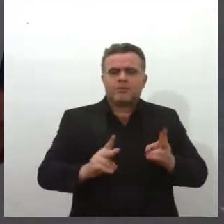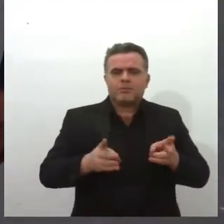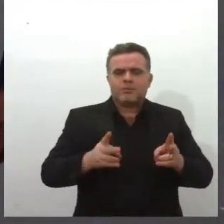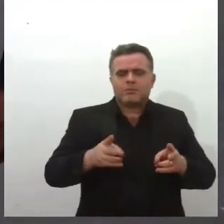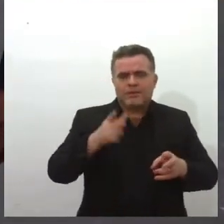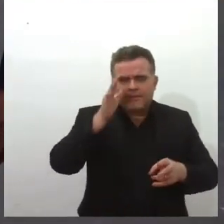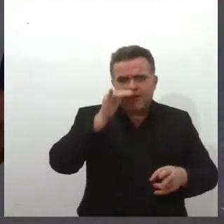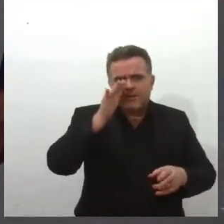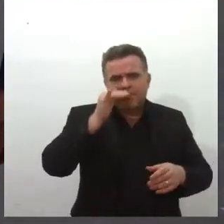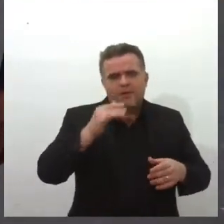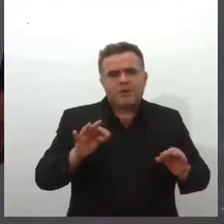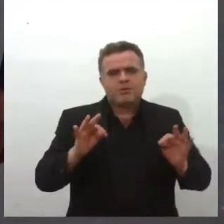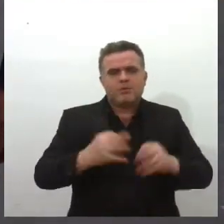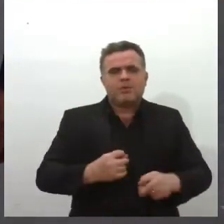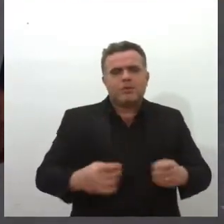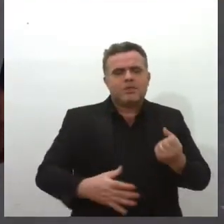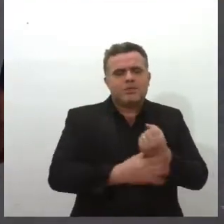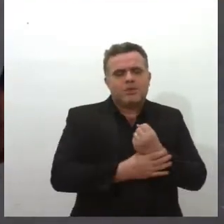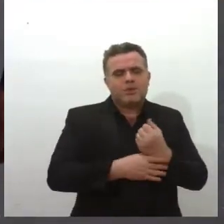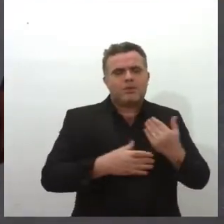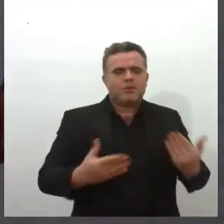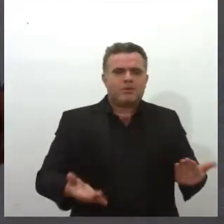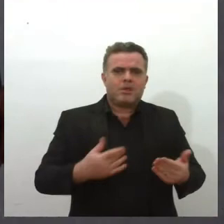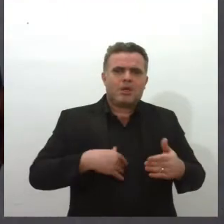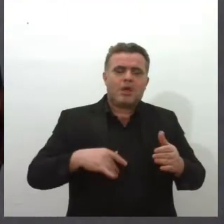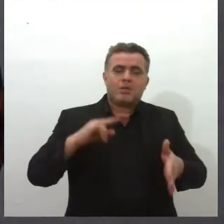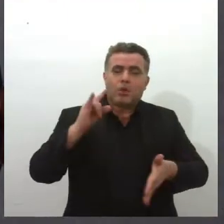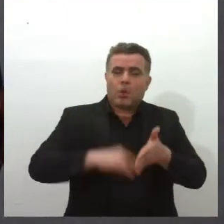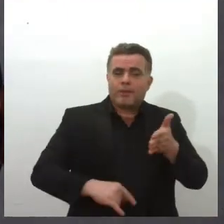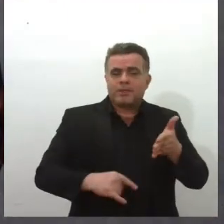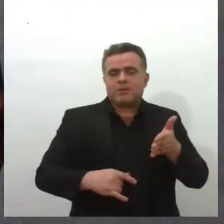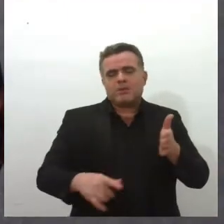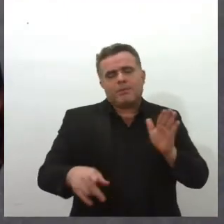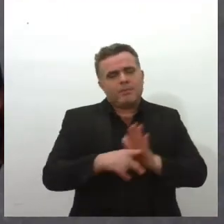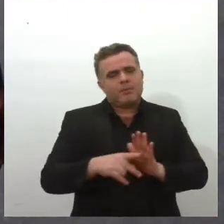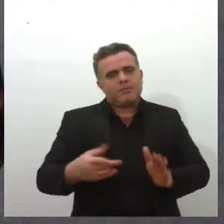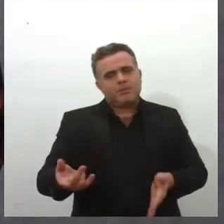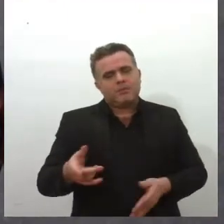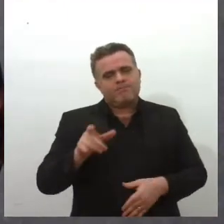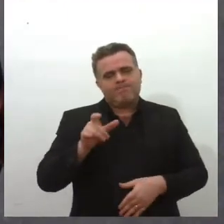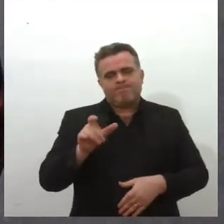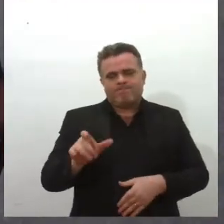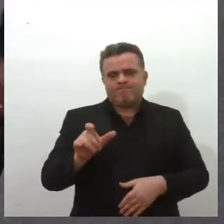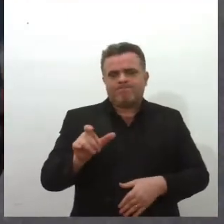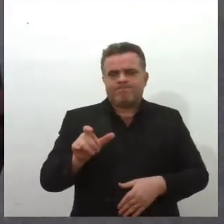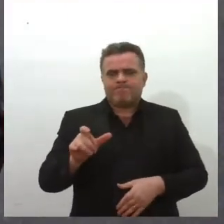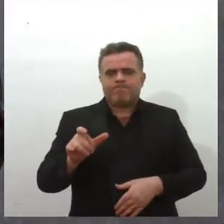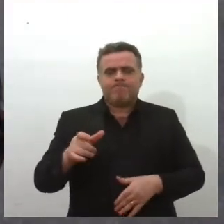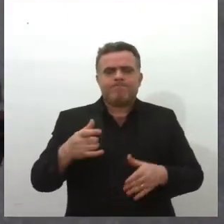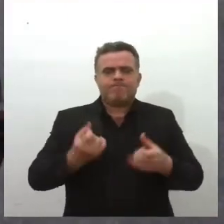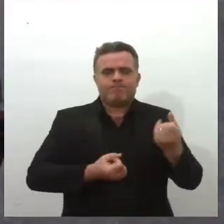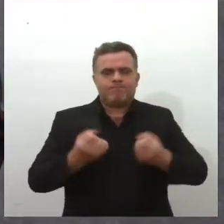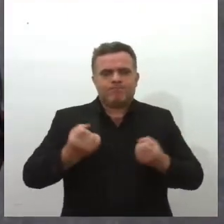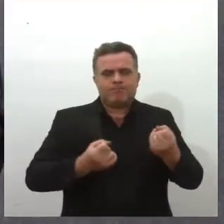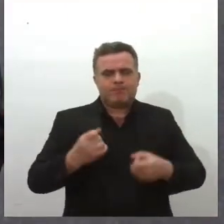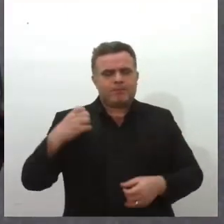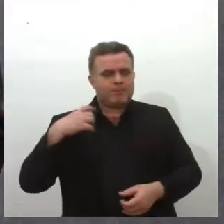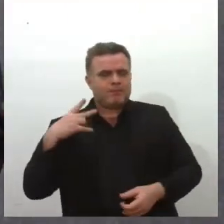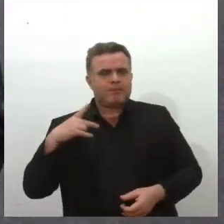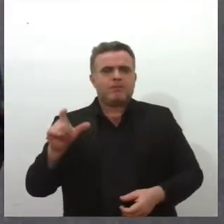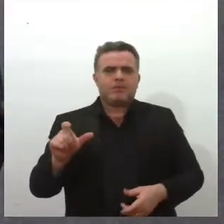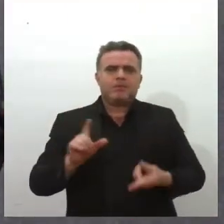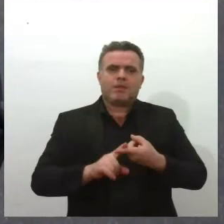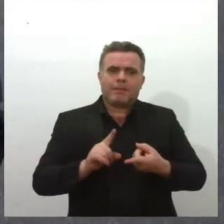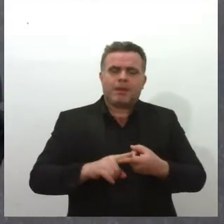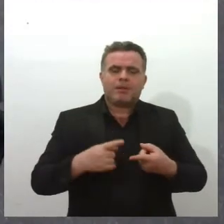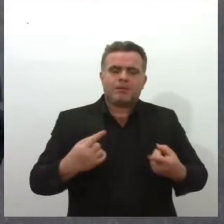os equipamentos de segurança e a documentação dos seus veículos e também dos condutores. Exato. Então, o que é a primeira coisa que o